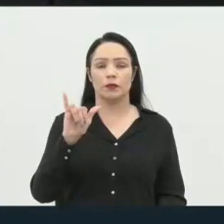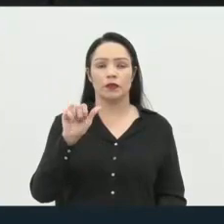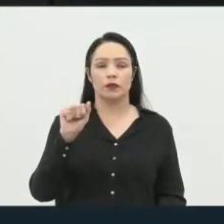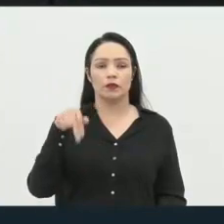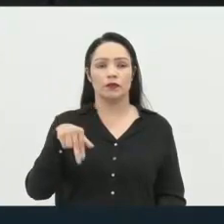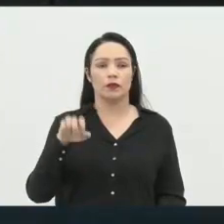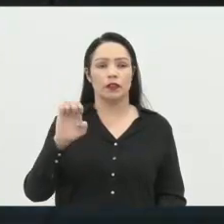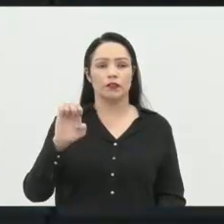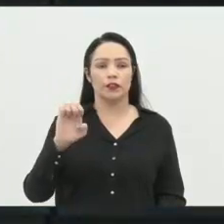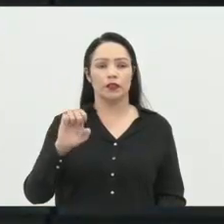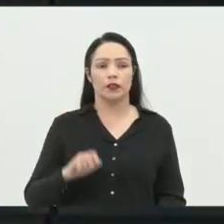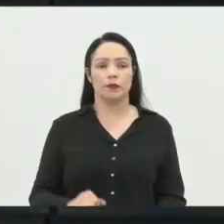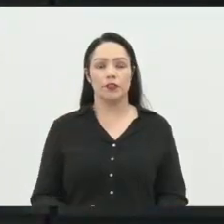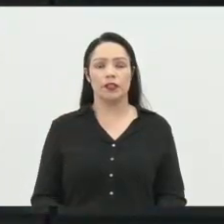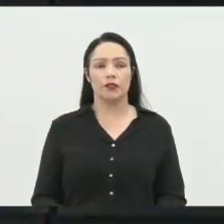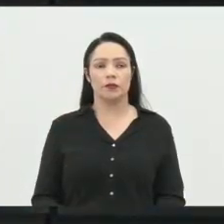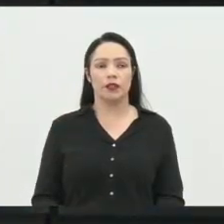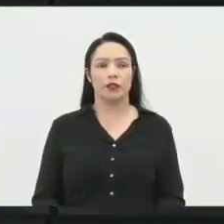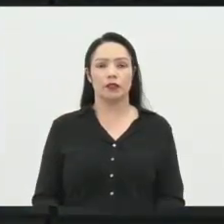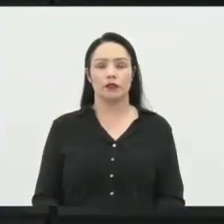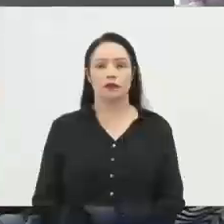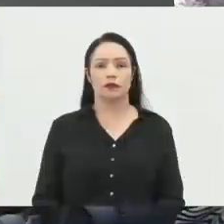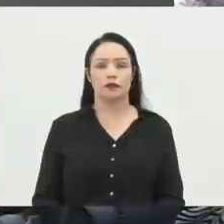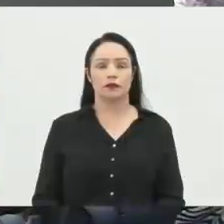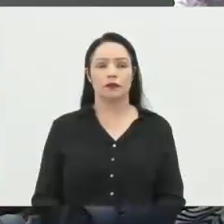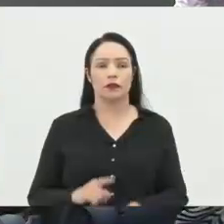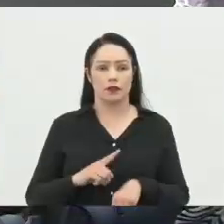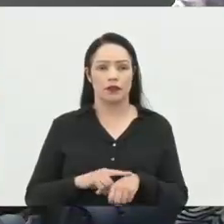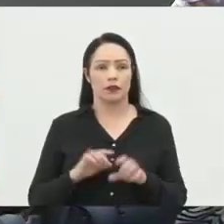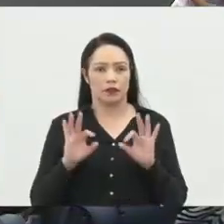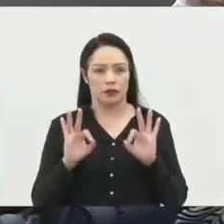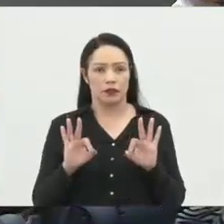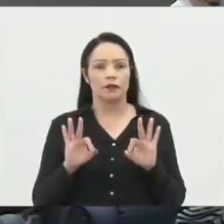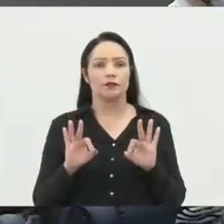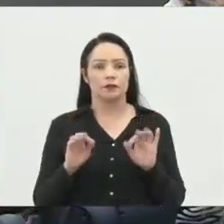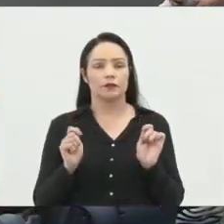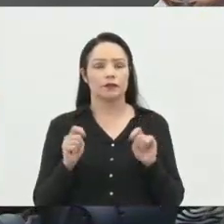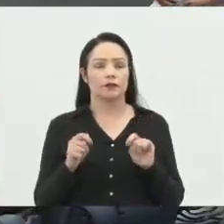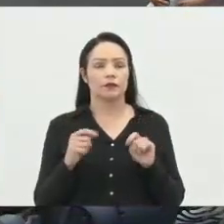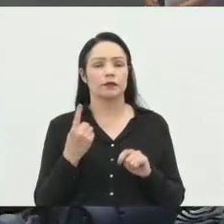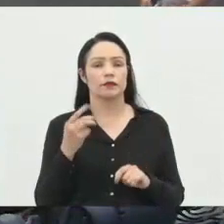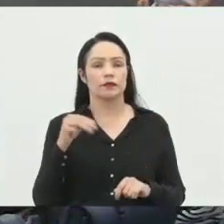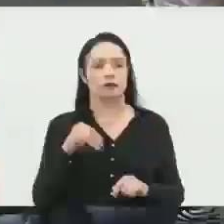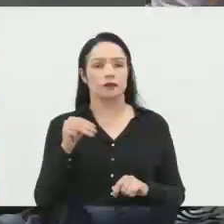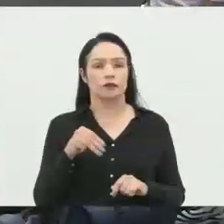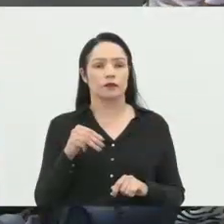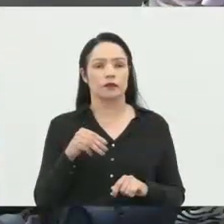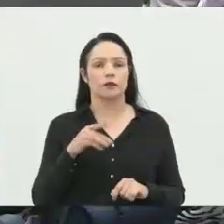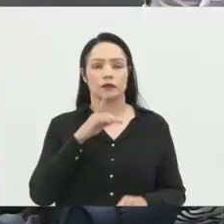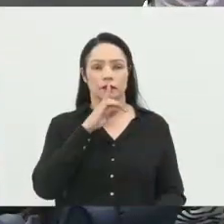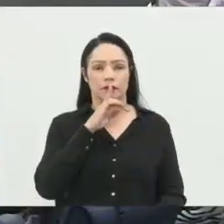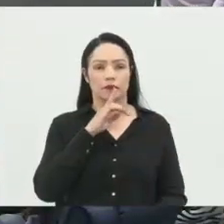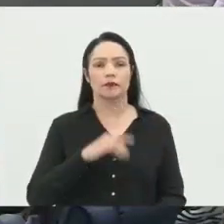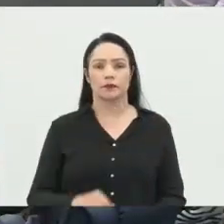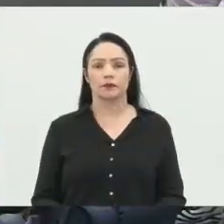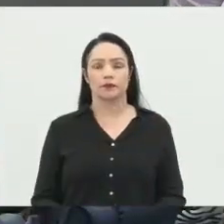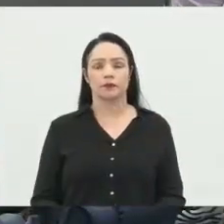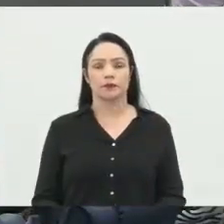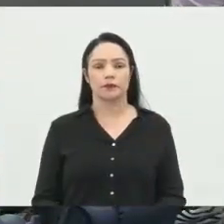Em momento oportuno a gente considerar um minuto de silêncio tá através do pedido dos vereadores